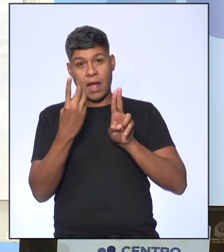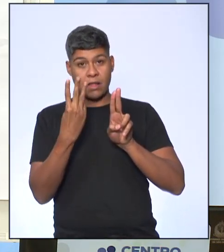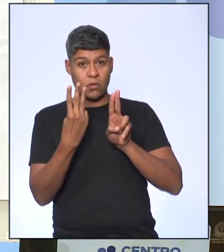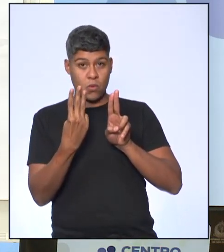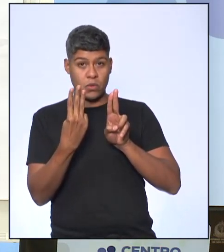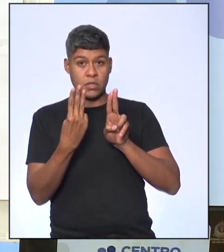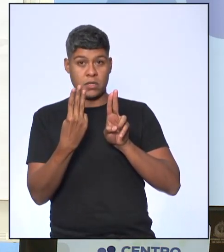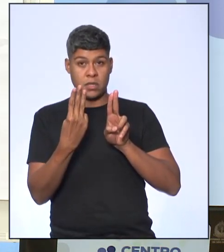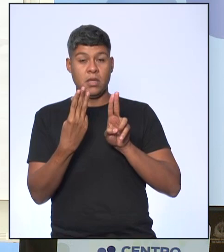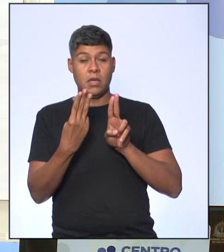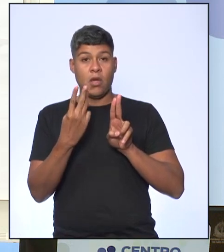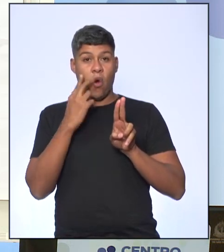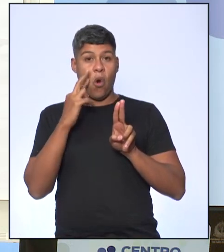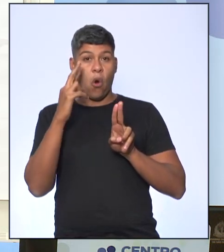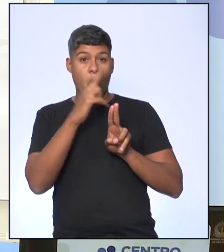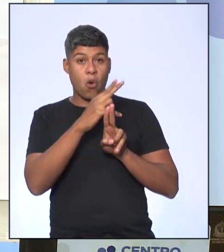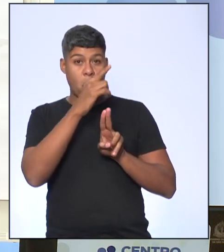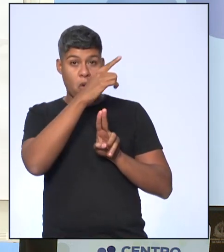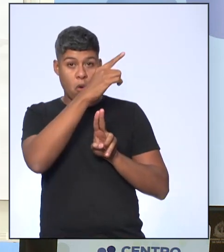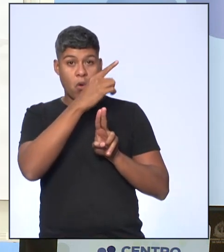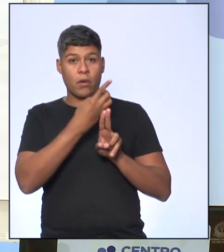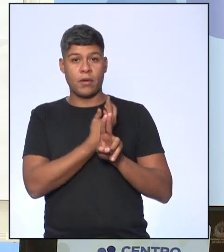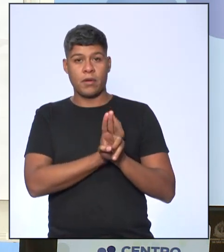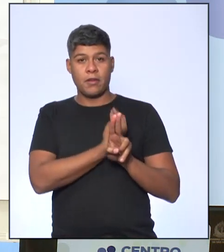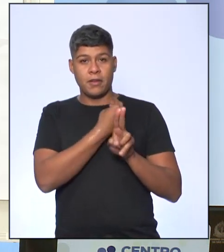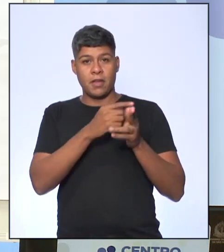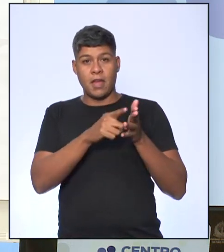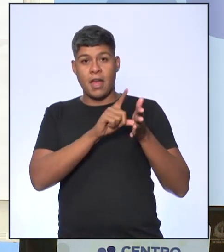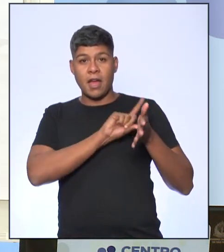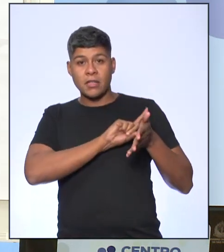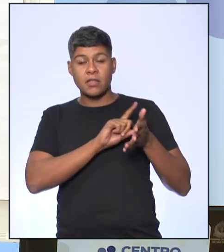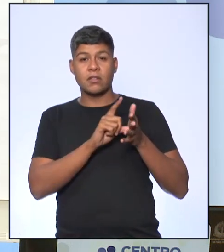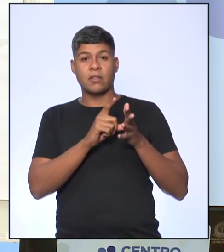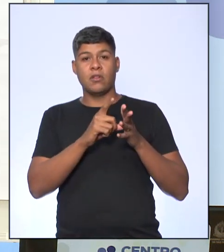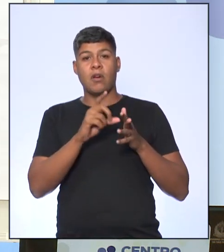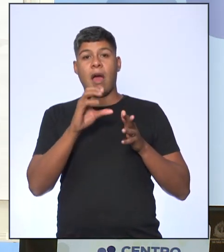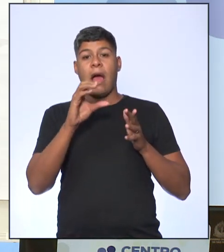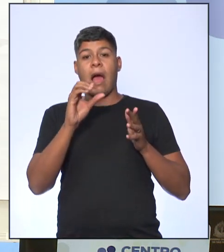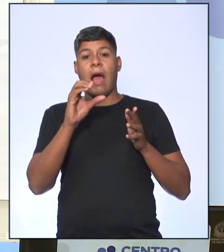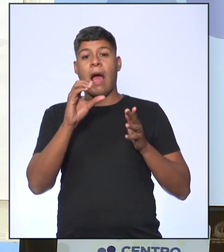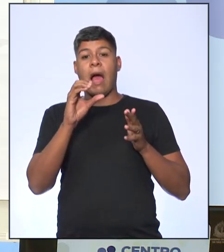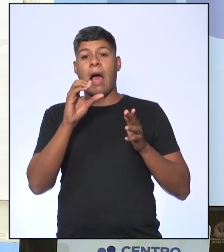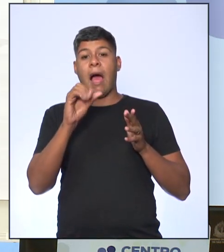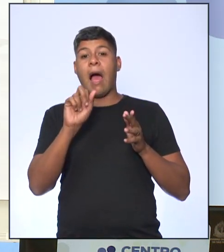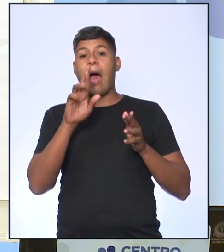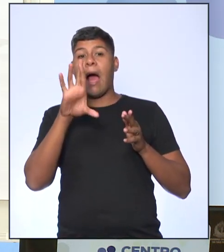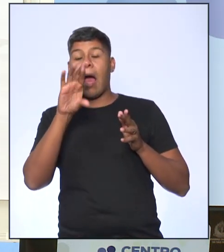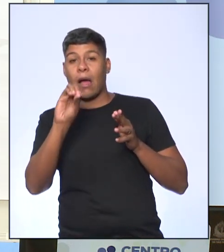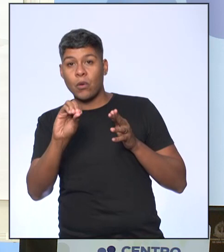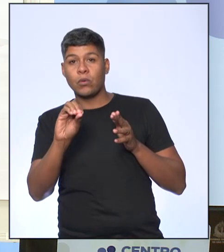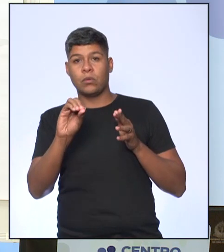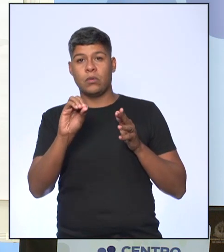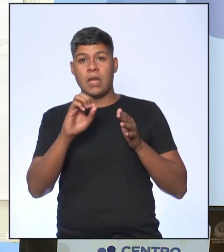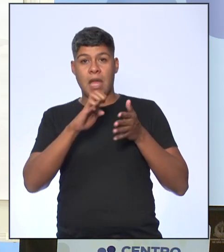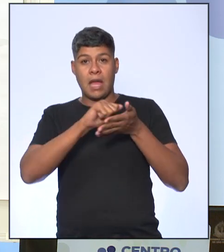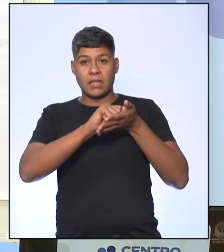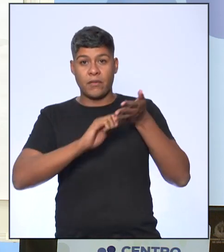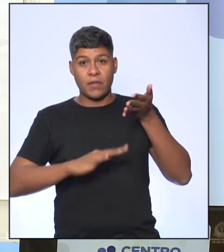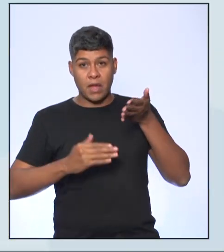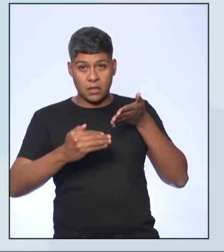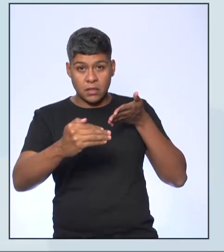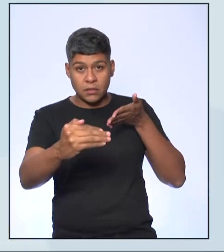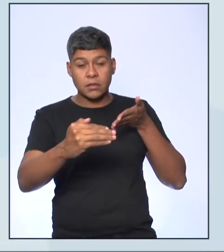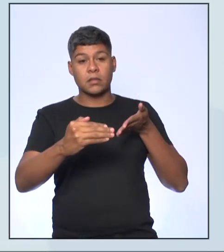3,14, e eu olhei lá, anterior, o valor do arco. No próximo exercício, aí para